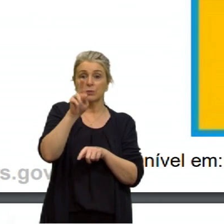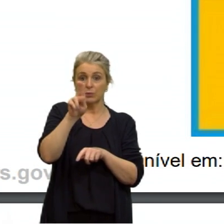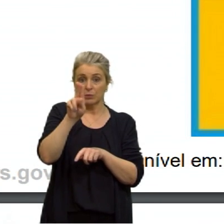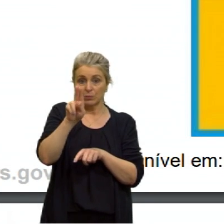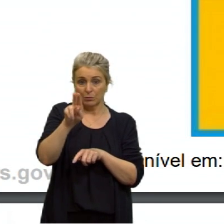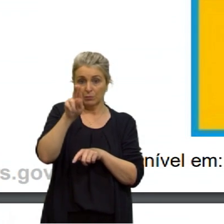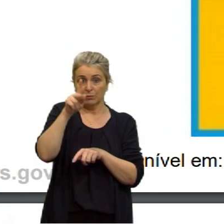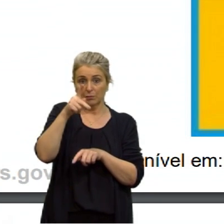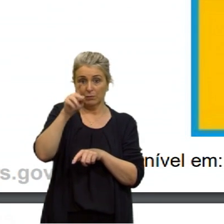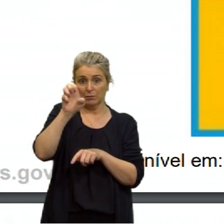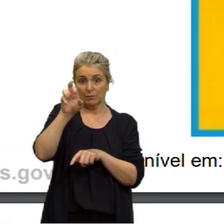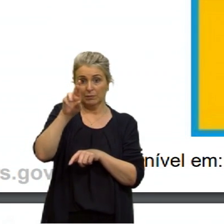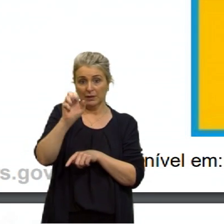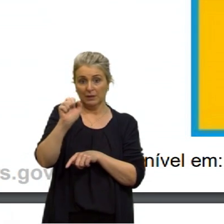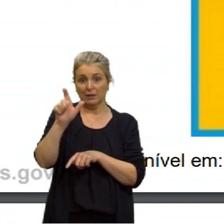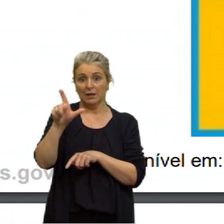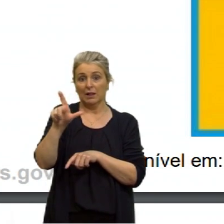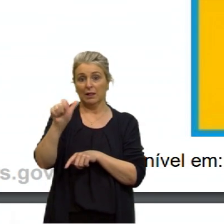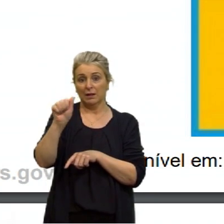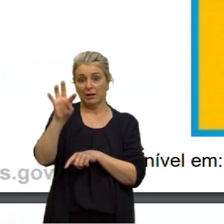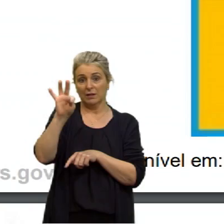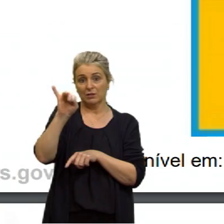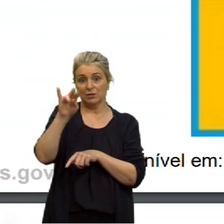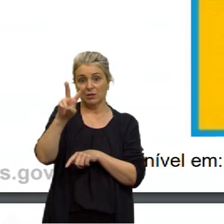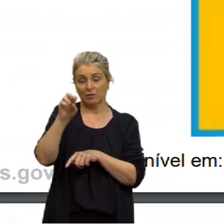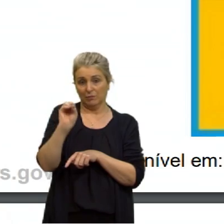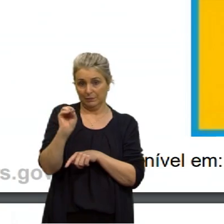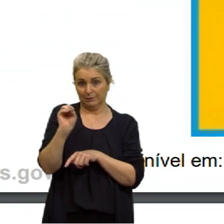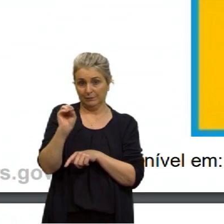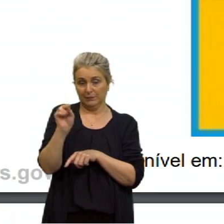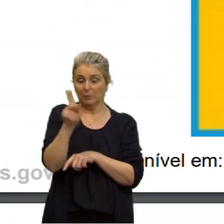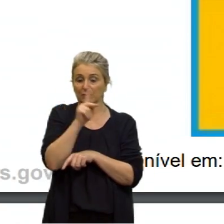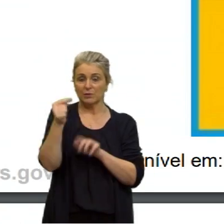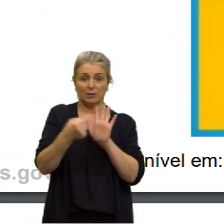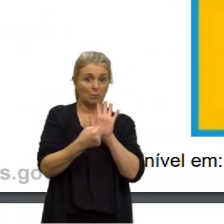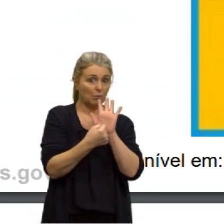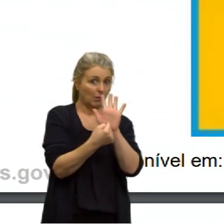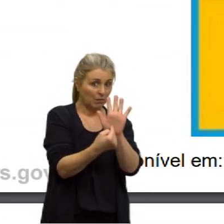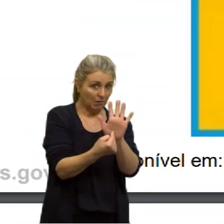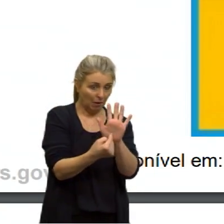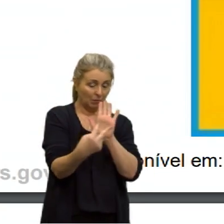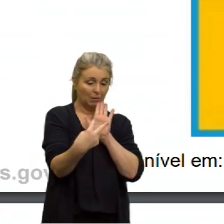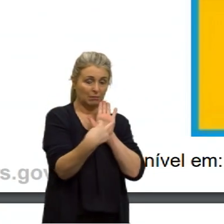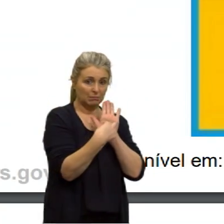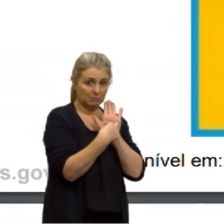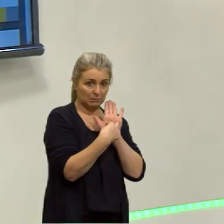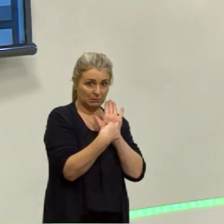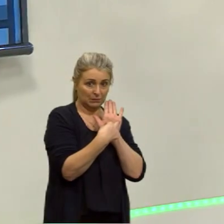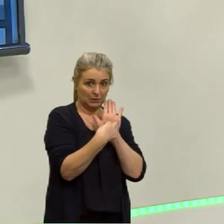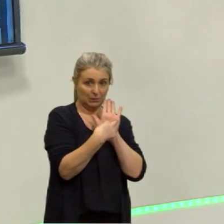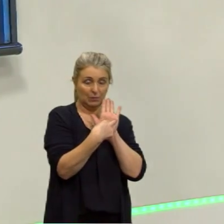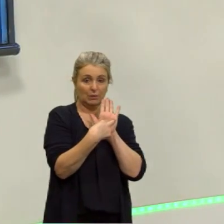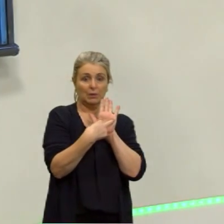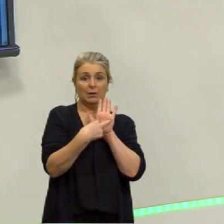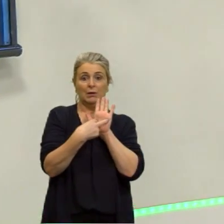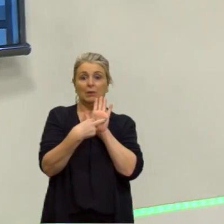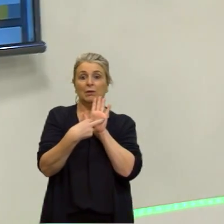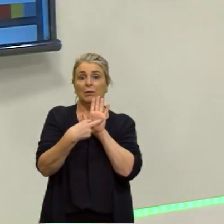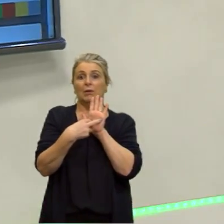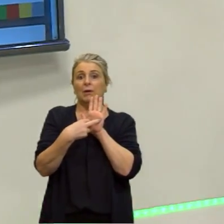divide em dois tipos eu vou começar com de baixo eu acho que é mais fácil para vocês entenderem o superlativo